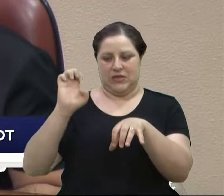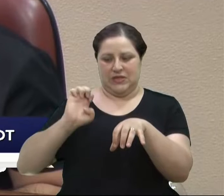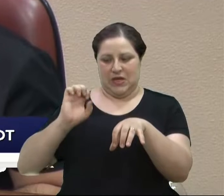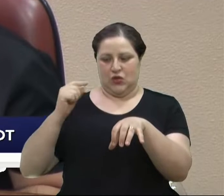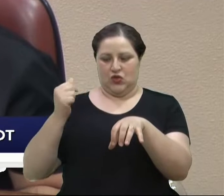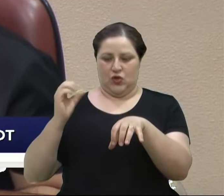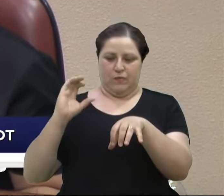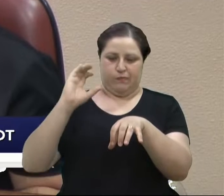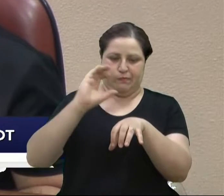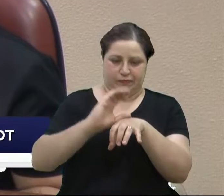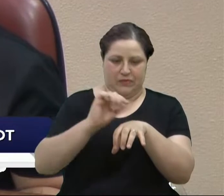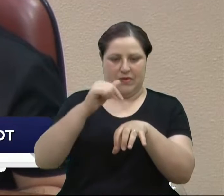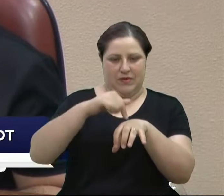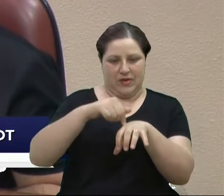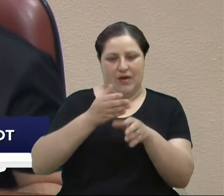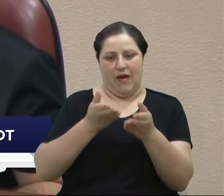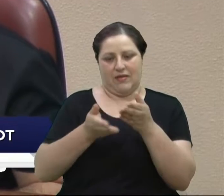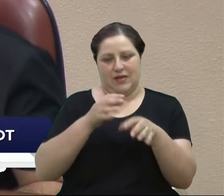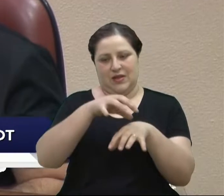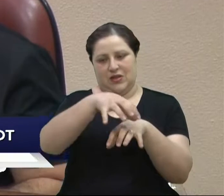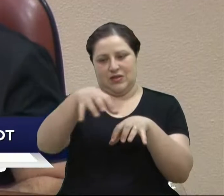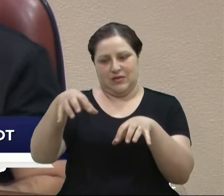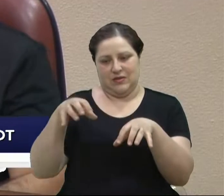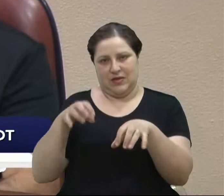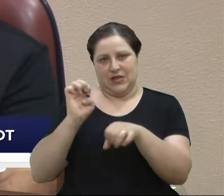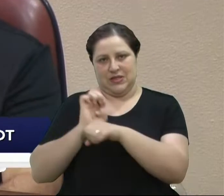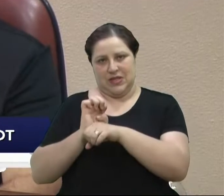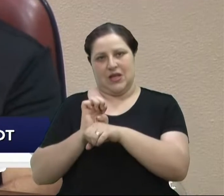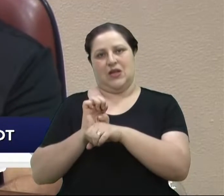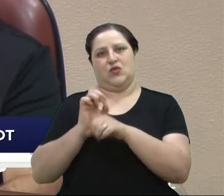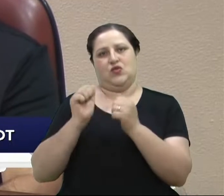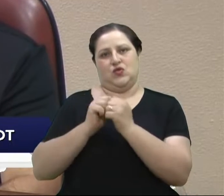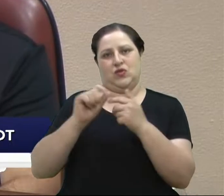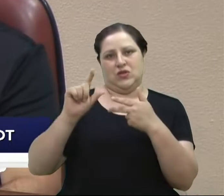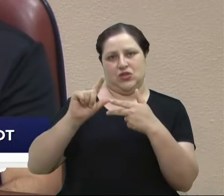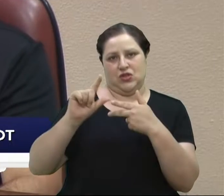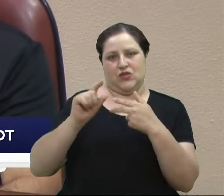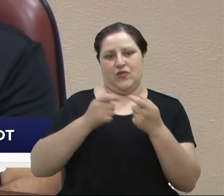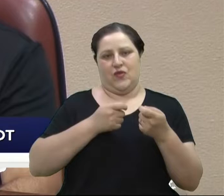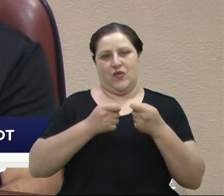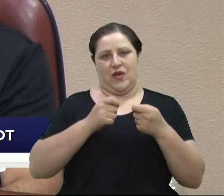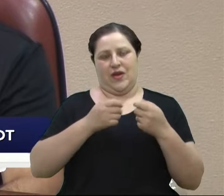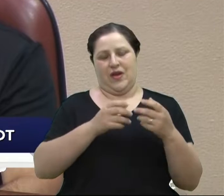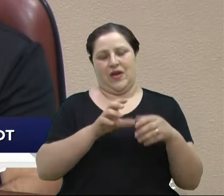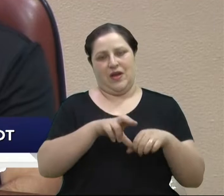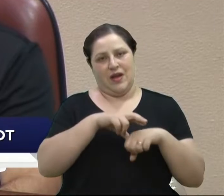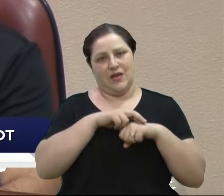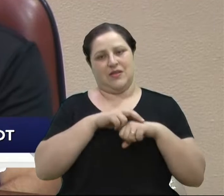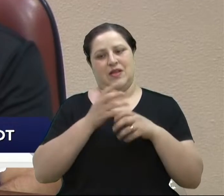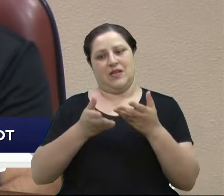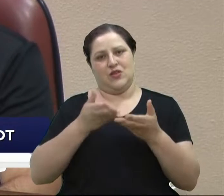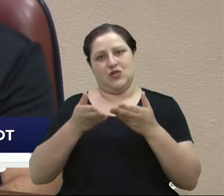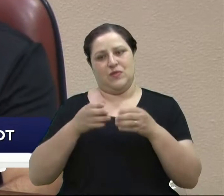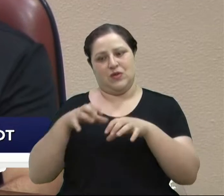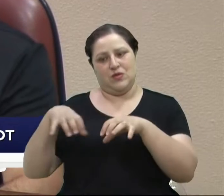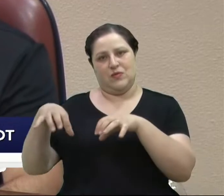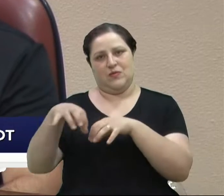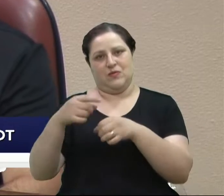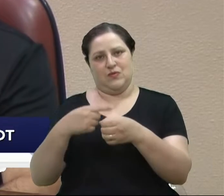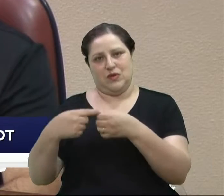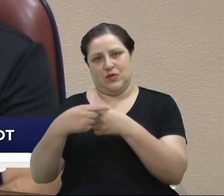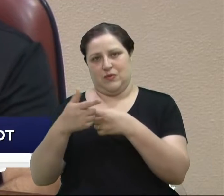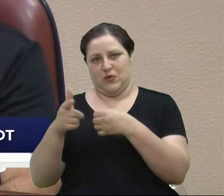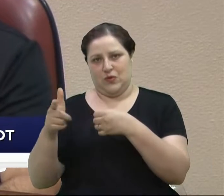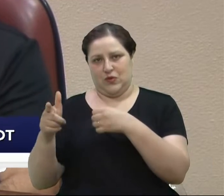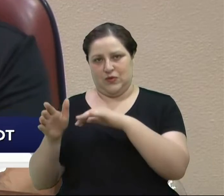é o porta-voz, né, das comunidades e também de todos os conselheiros que compõem, então, o Conselho Municipal de Saúde. Alexandre, a palavra contigo.